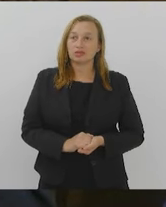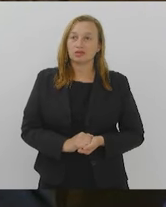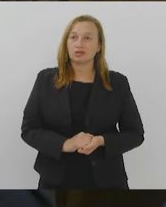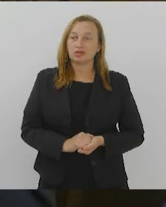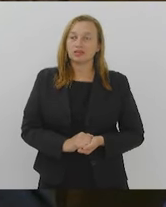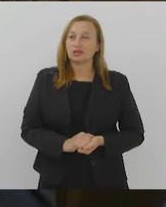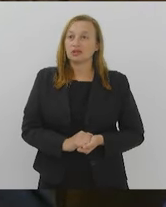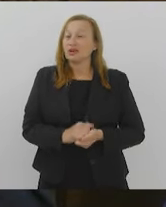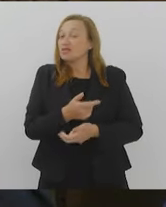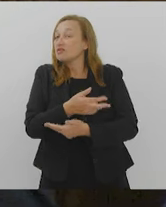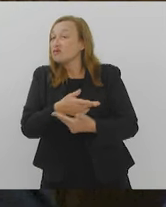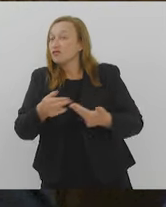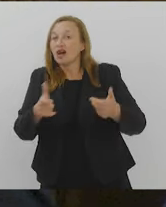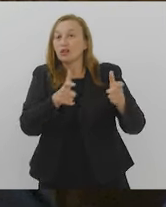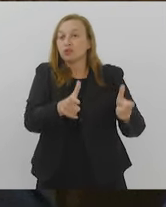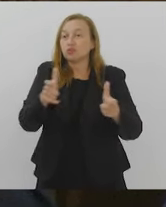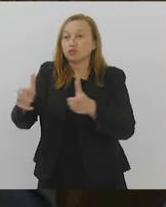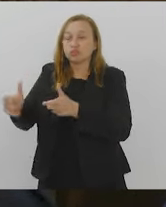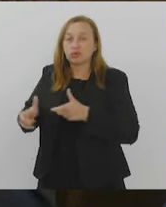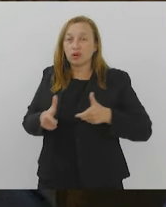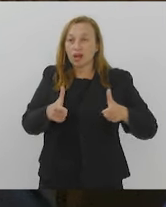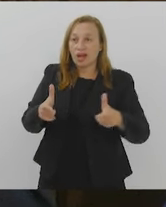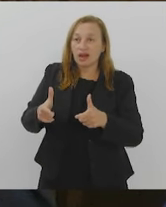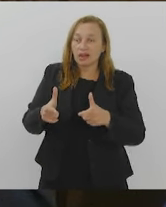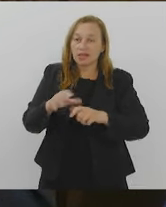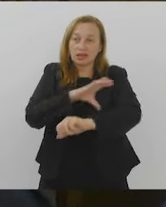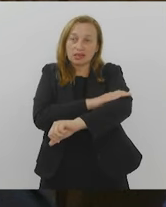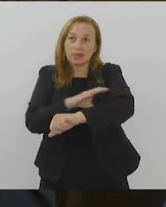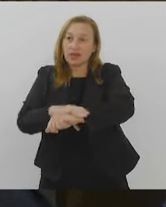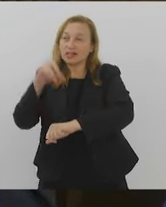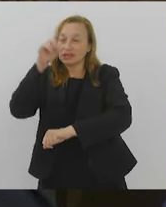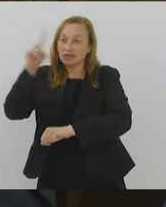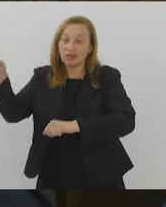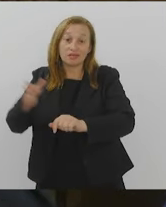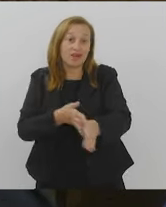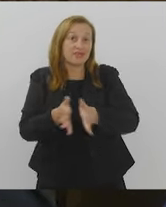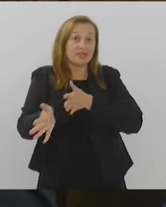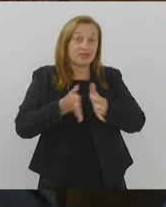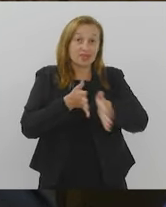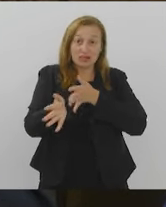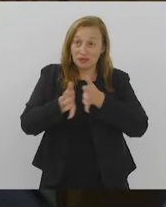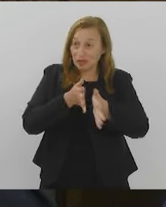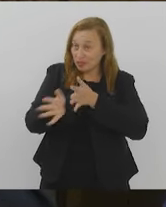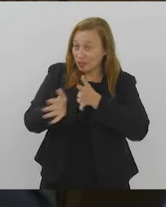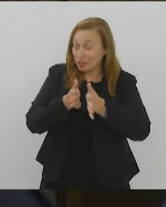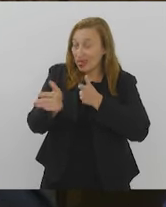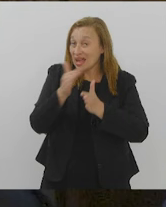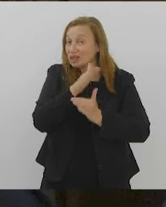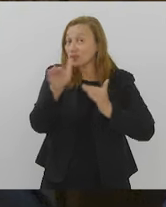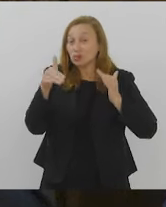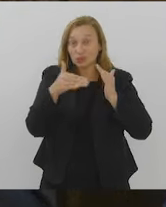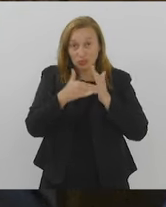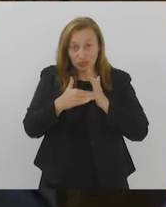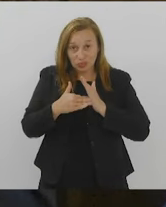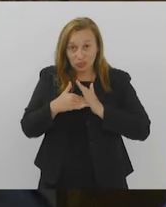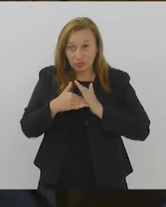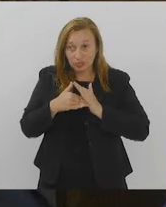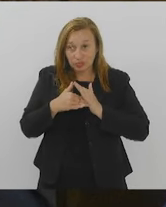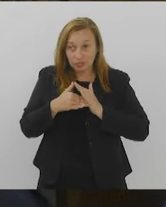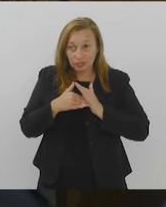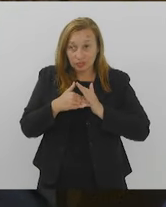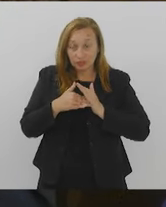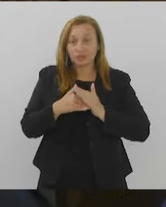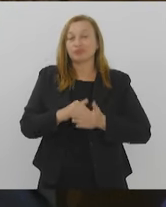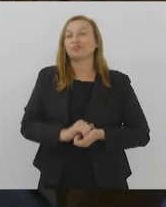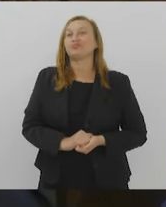fronteiras. A Assembleia de Deus, ela é acessível a todos, desde